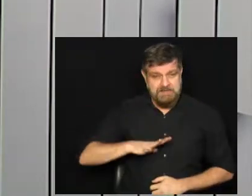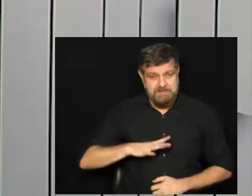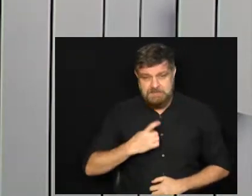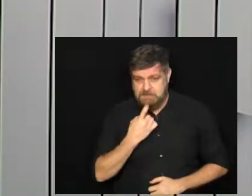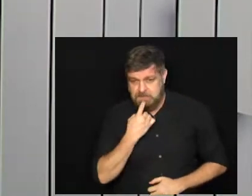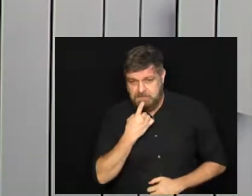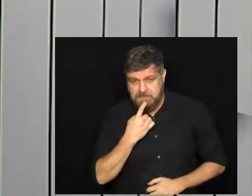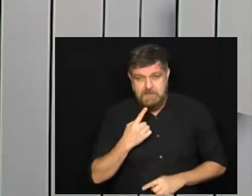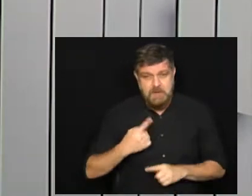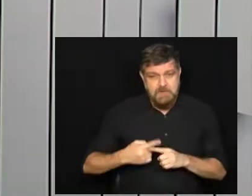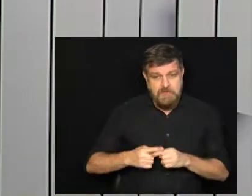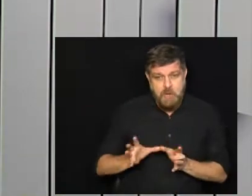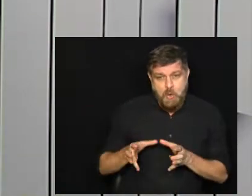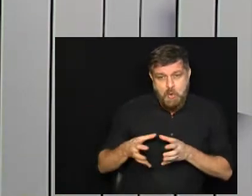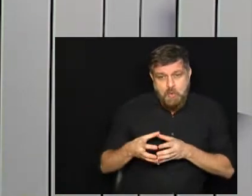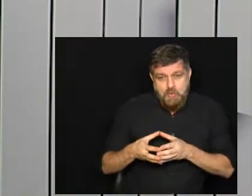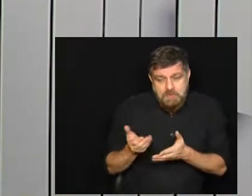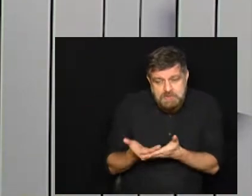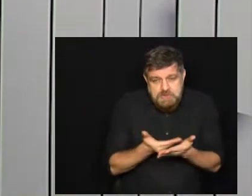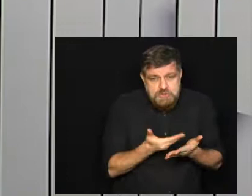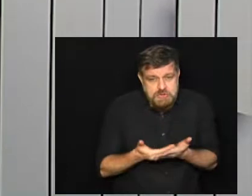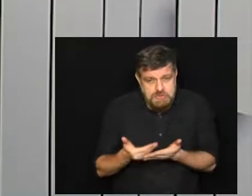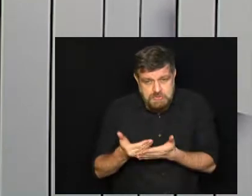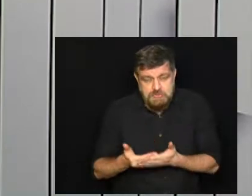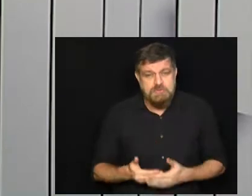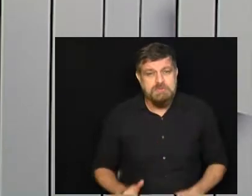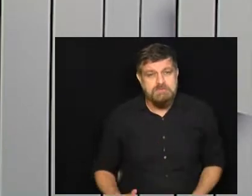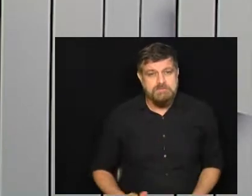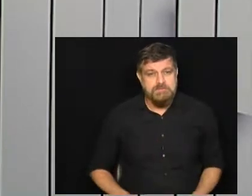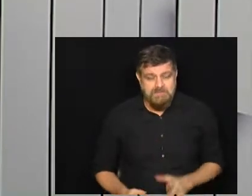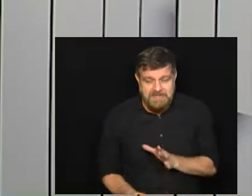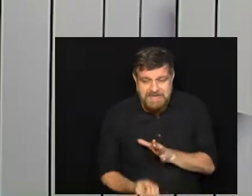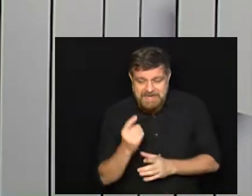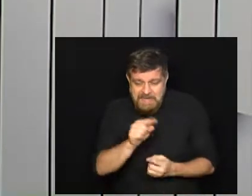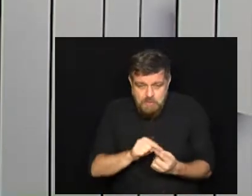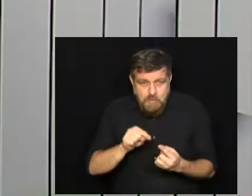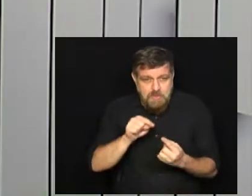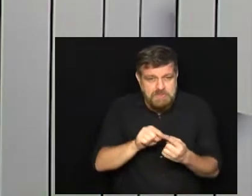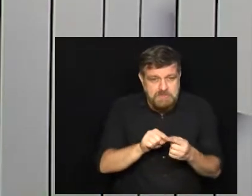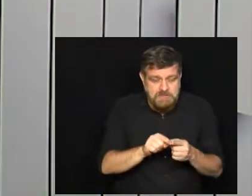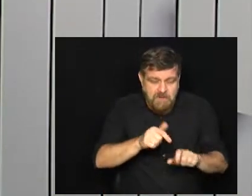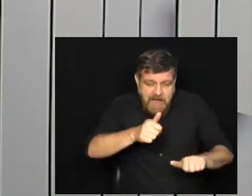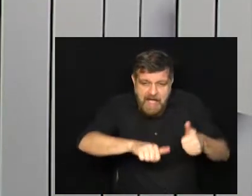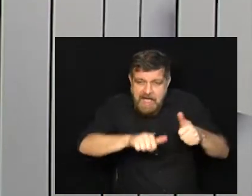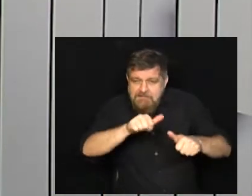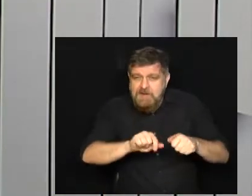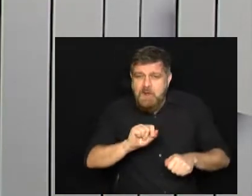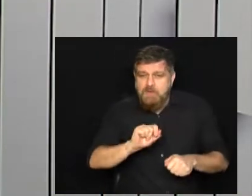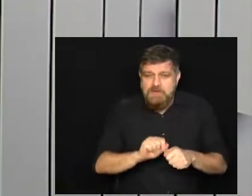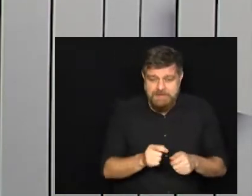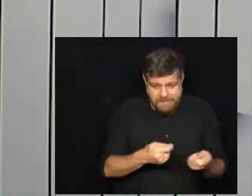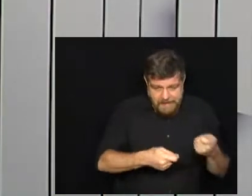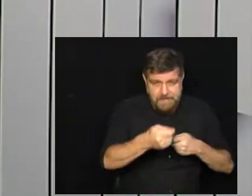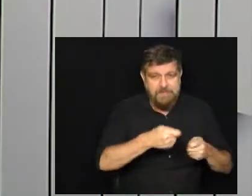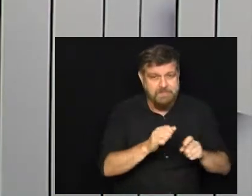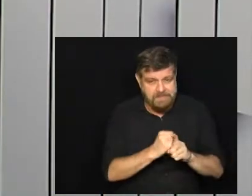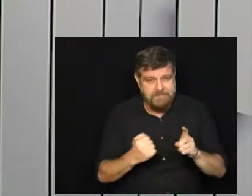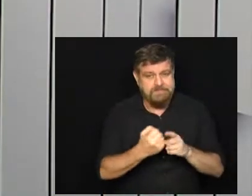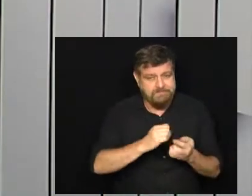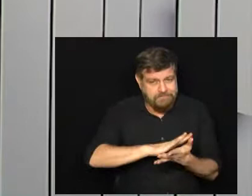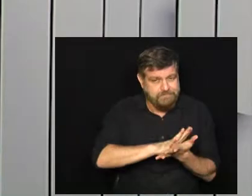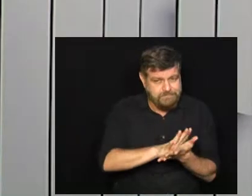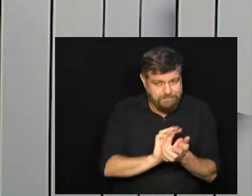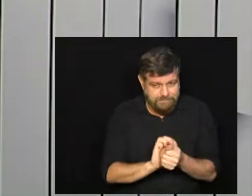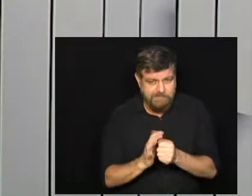Campinas, porque a Comissão Especial de Estudos da Câmara, criada para analisar os impactos econômicos e sociais